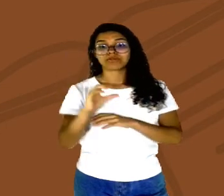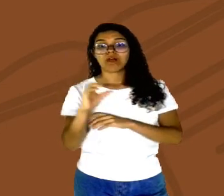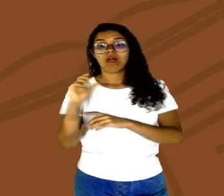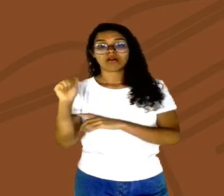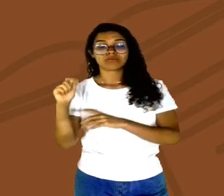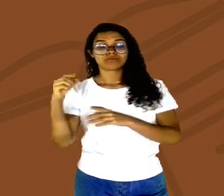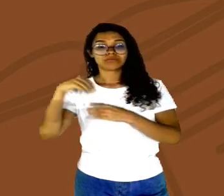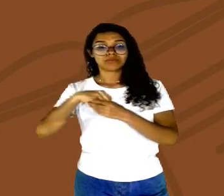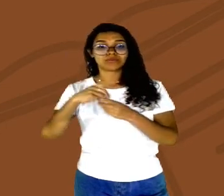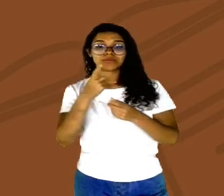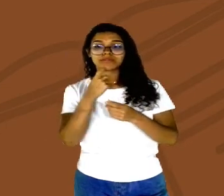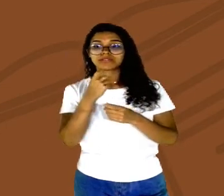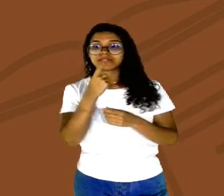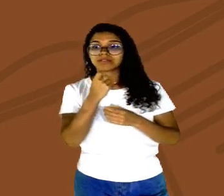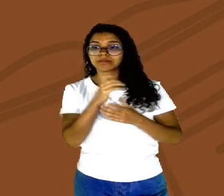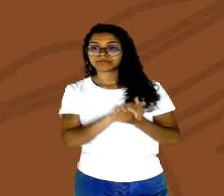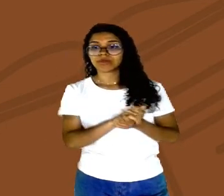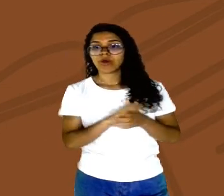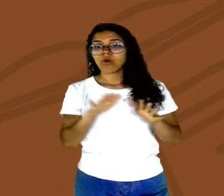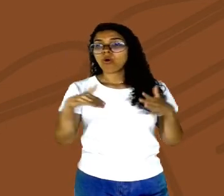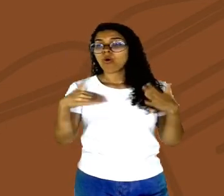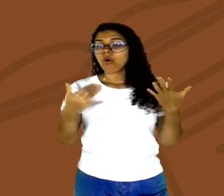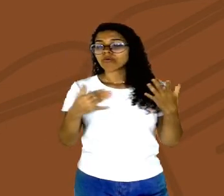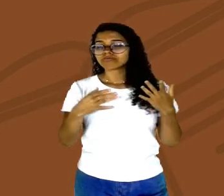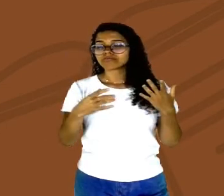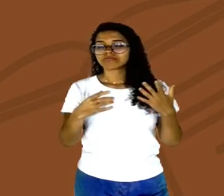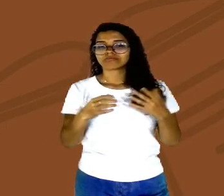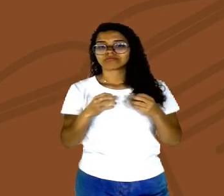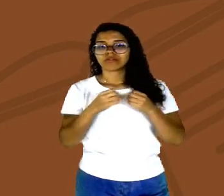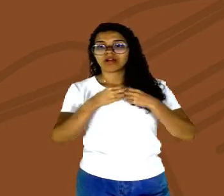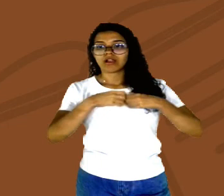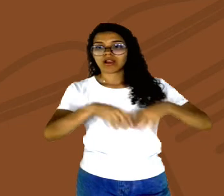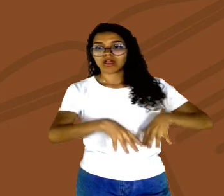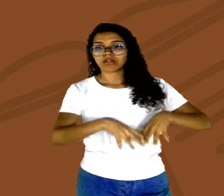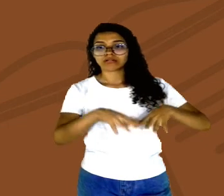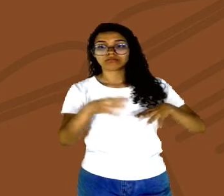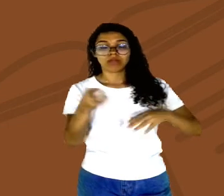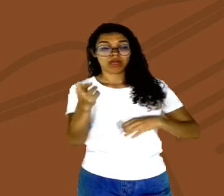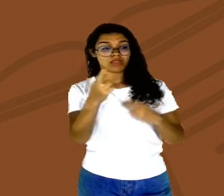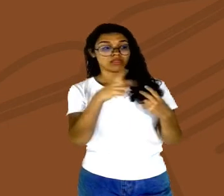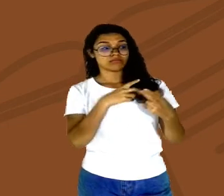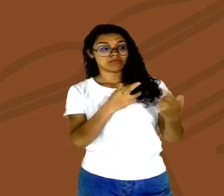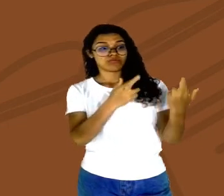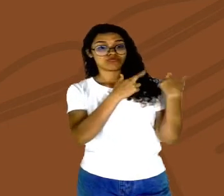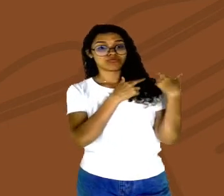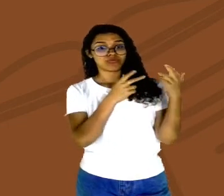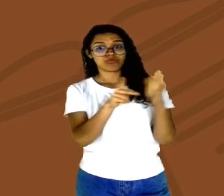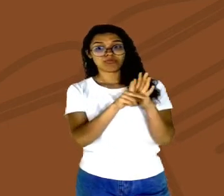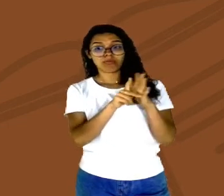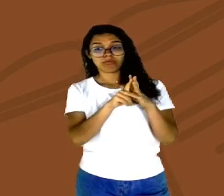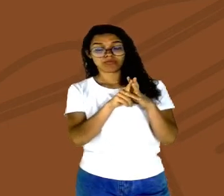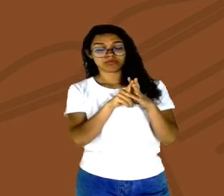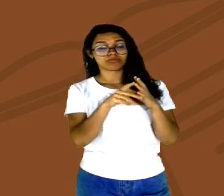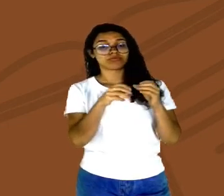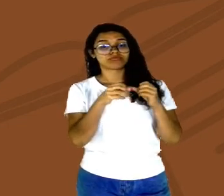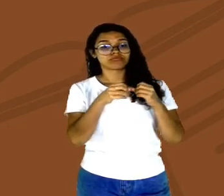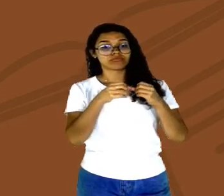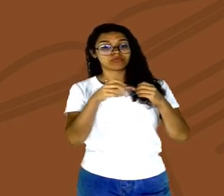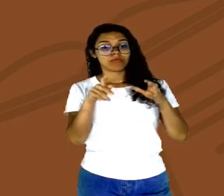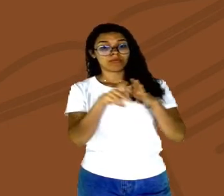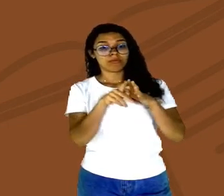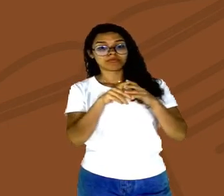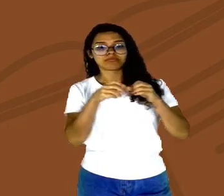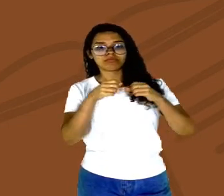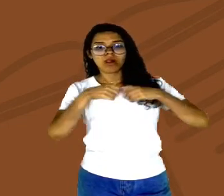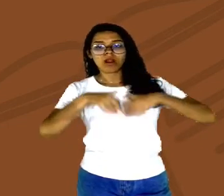sangue. Qual a glândula responsável pela produção desse hormônio? Calcitonina tem a ver com cálcio. Qual é a